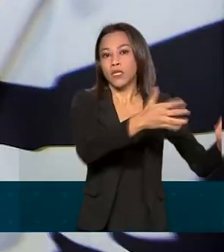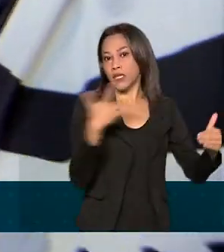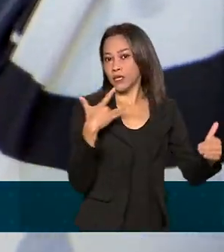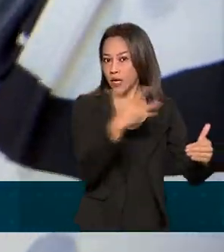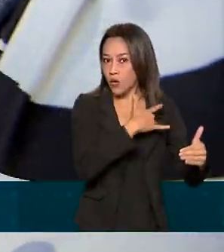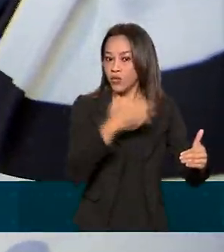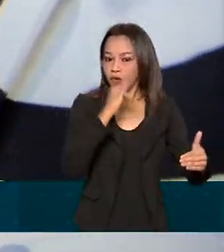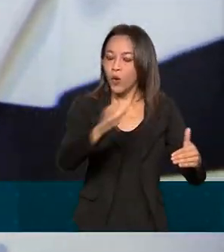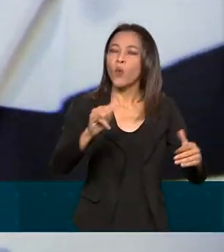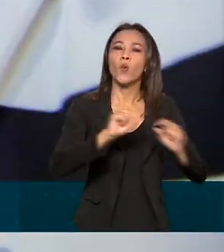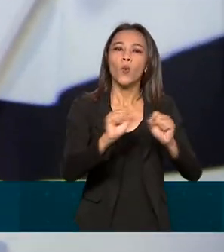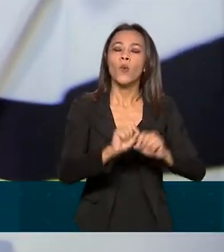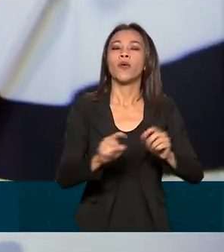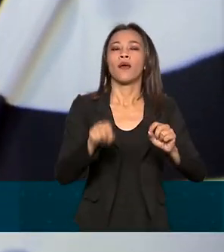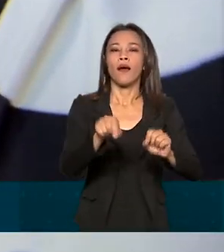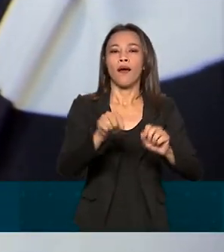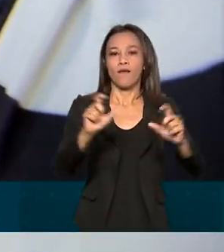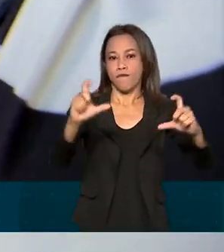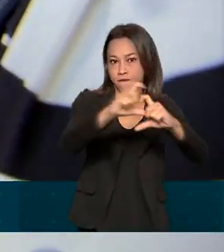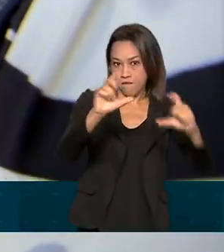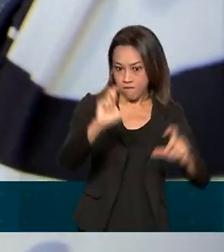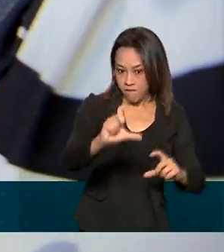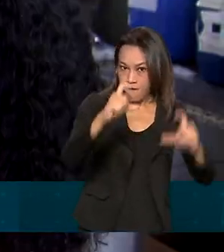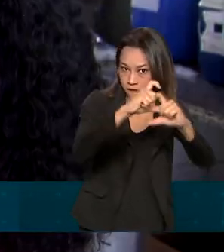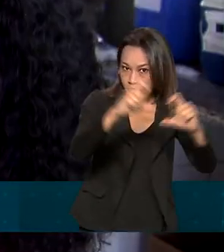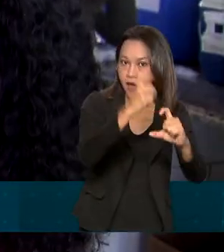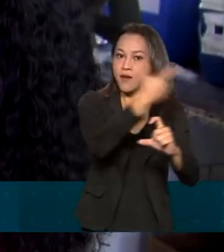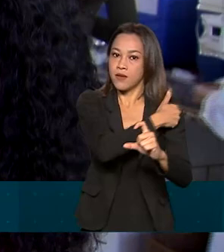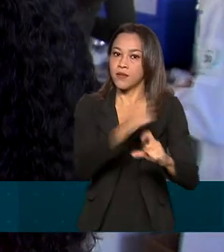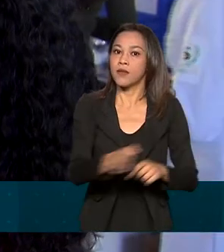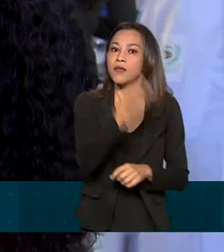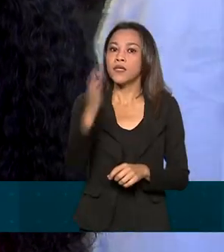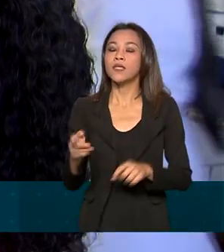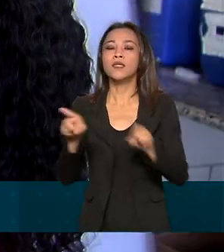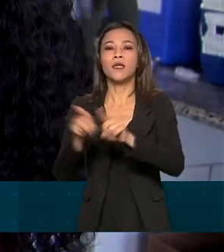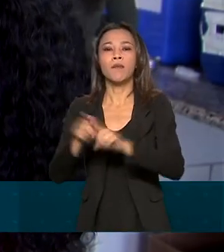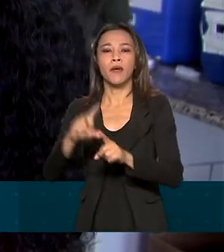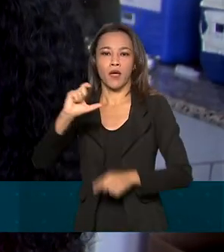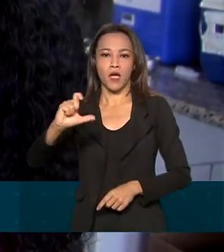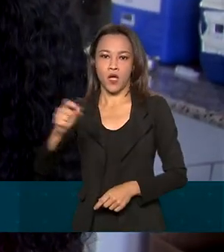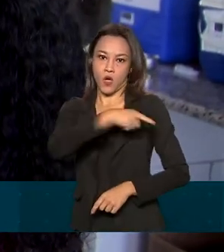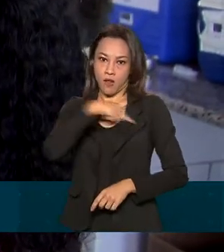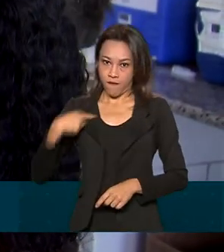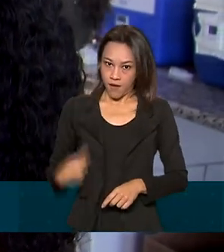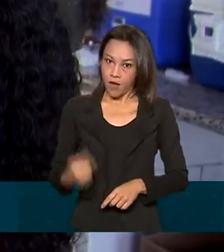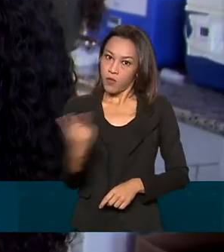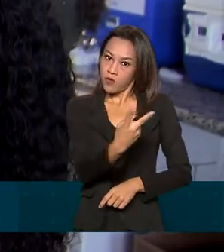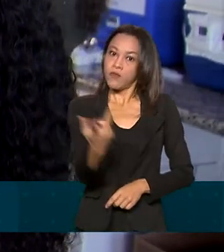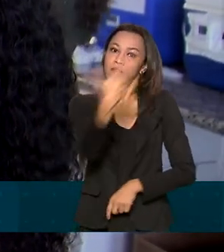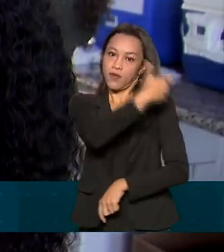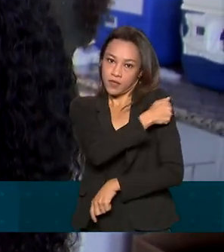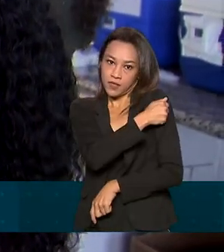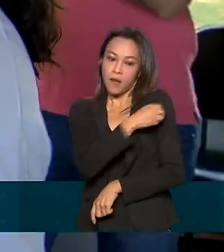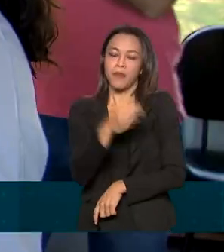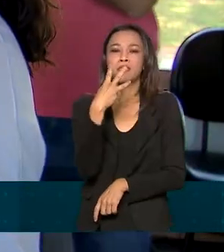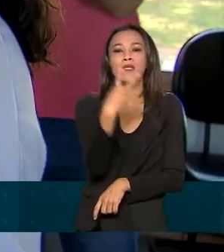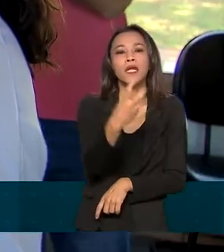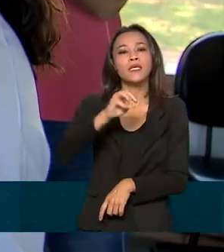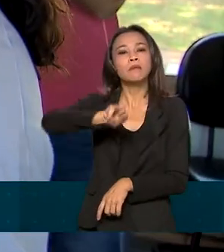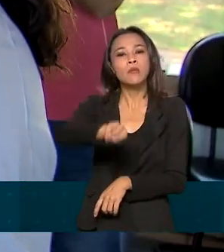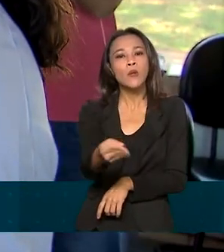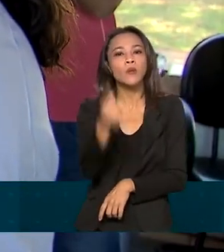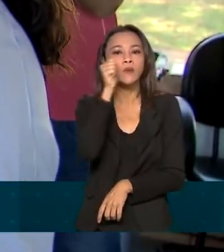vacinas Pfizer e Coronavac para todas as gestantes e puérperas. Das 3 milhões de gestantes